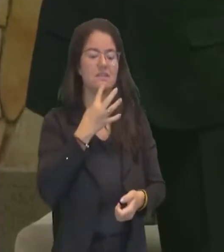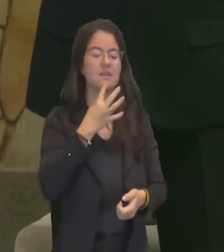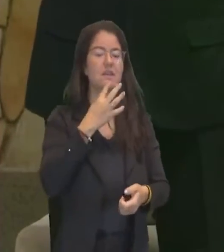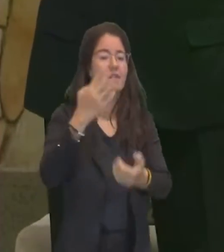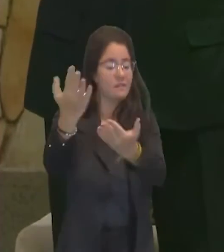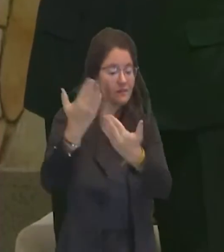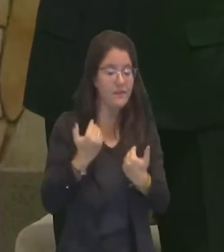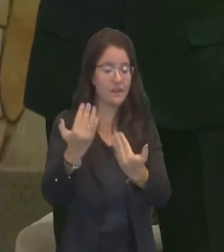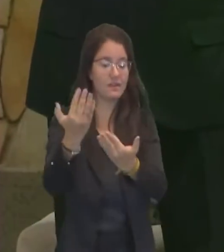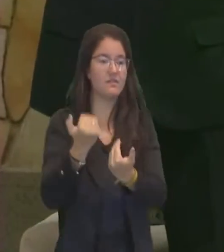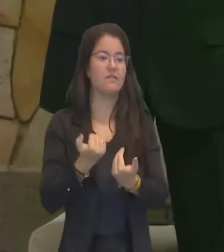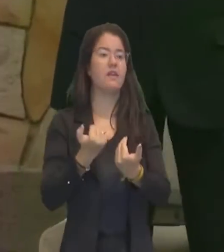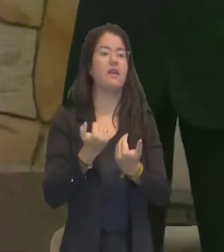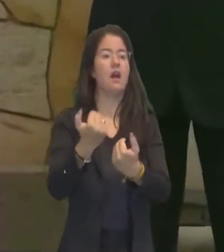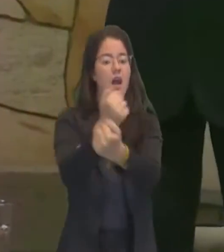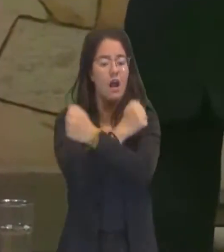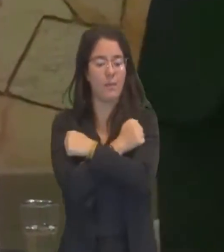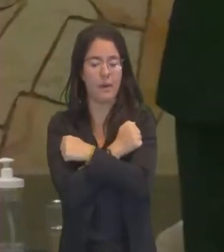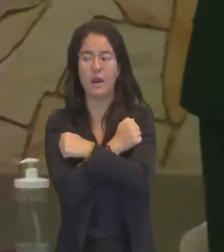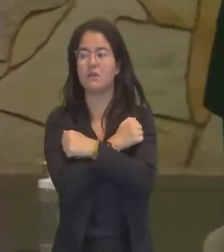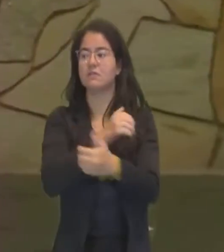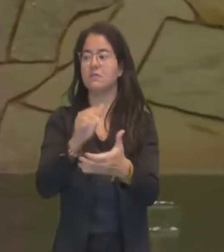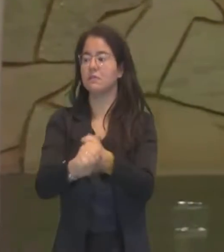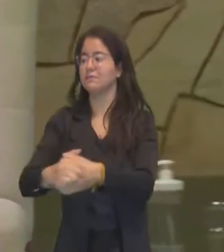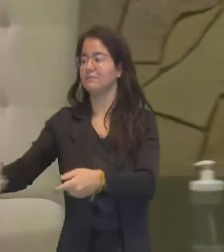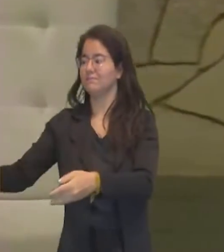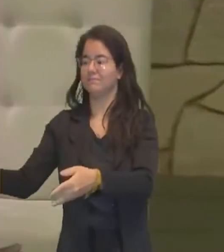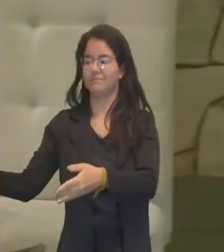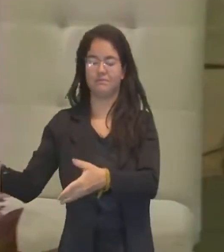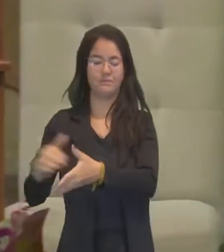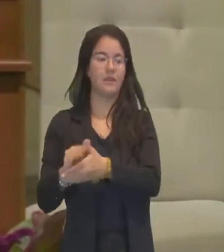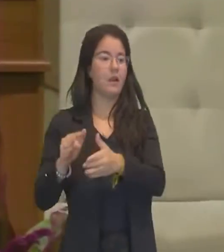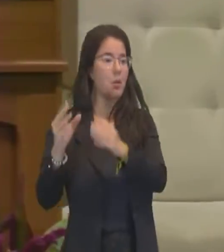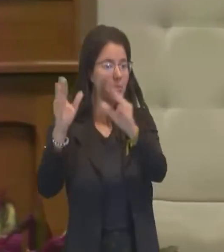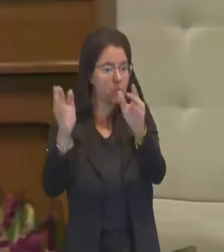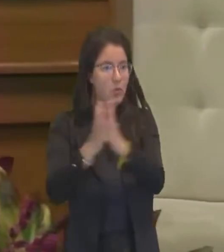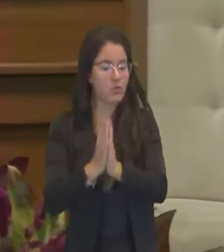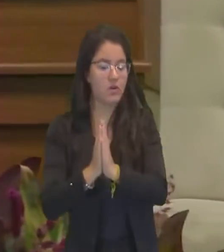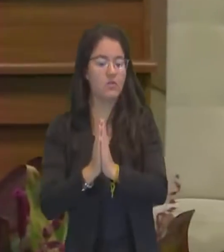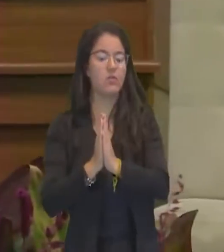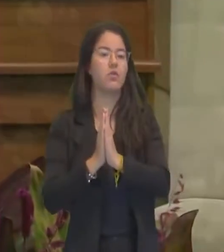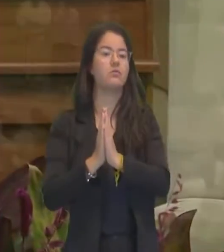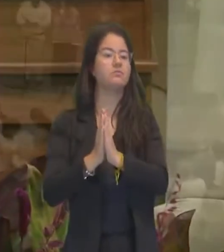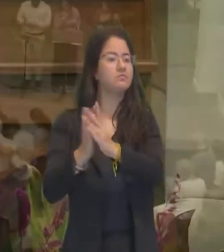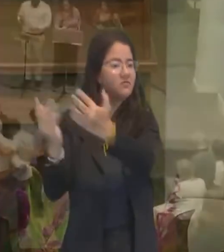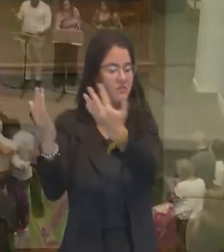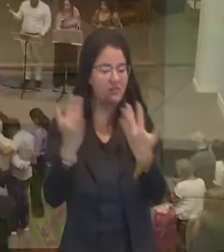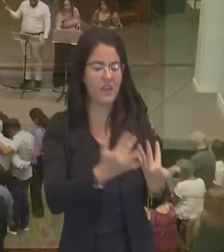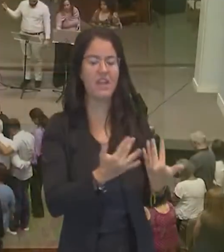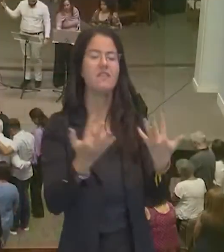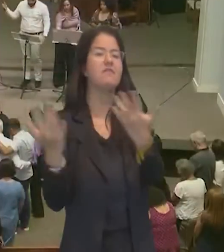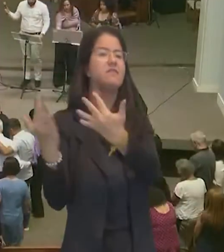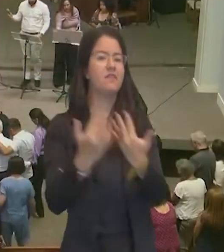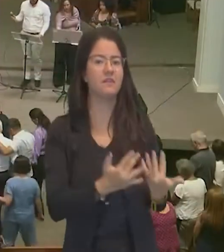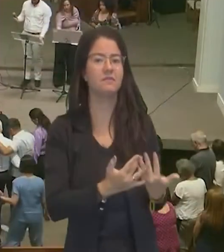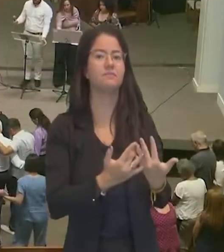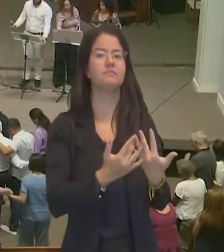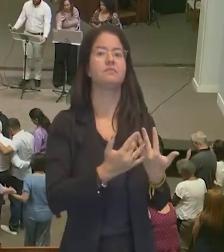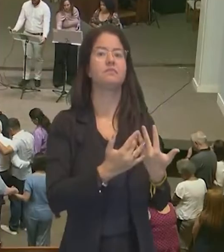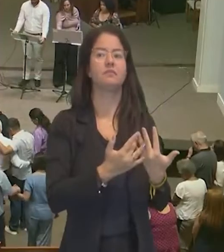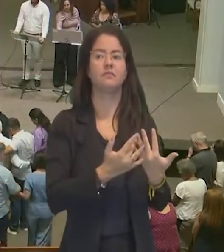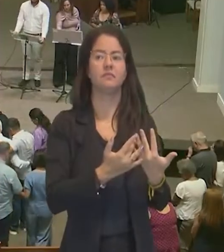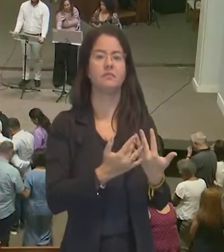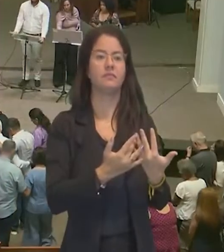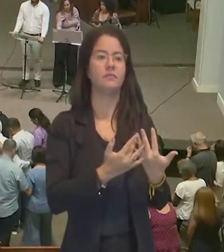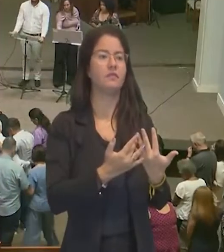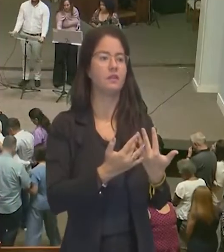vem e abraça esse casal aqui na frente. Pode vir, sai do seu lugar, meu irmão. Pode se mexer. Essa noite, irmãos, talvez eu não volte